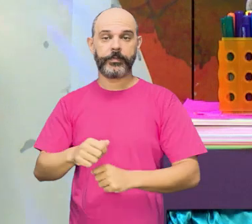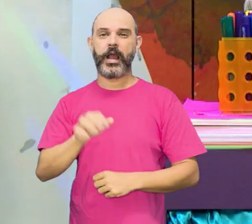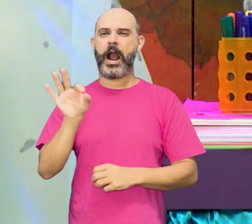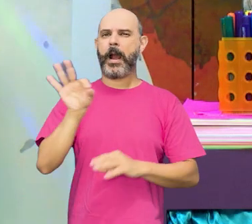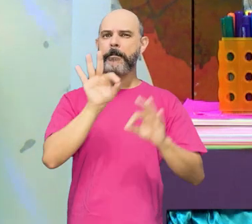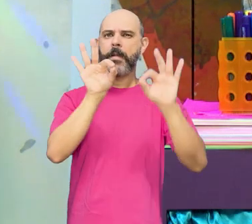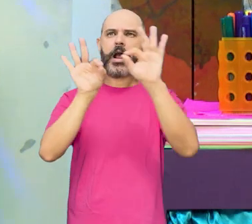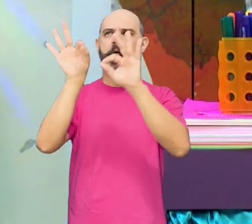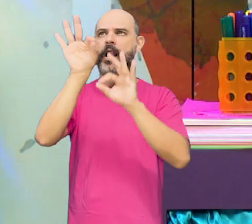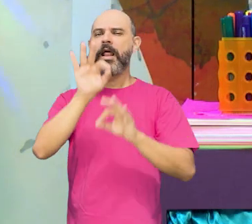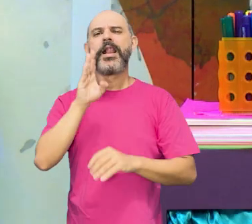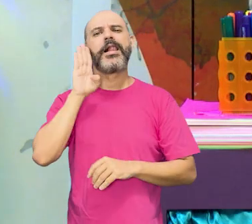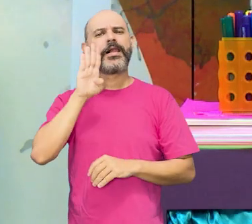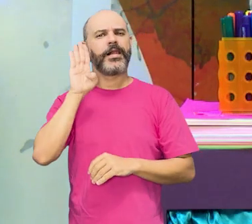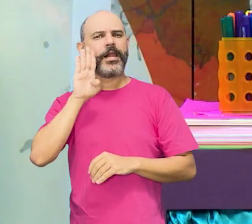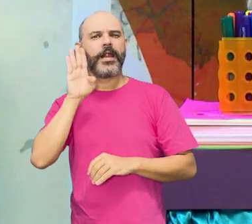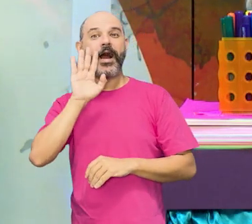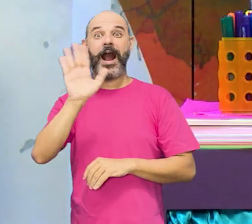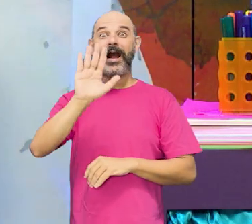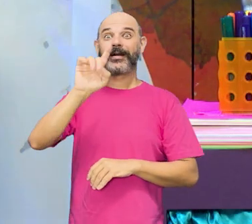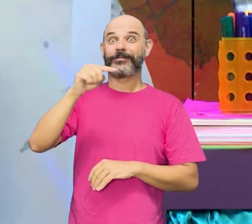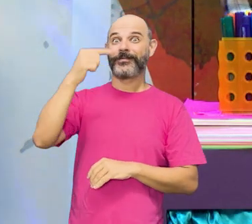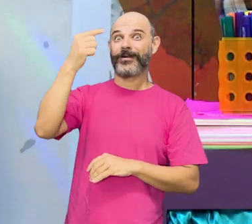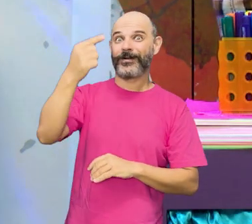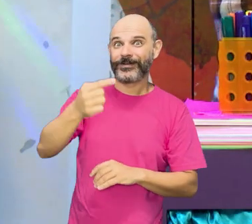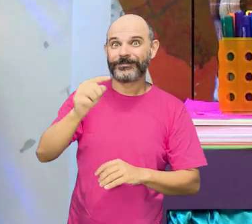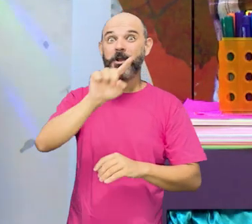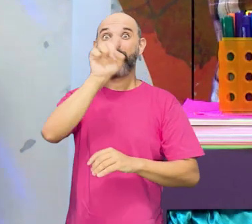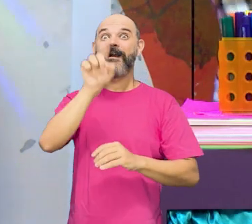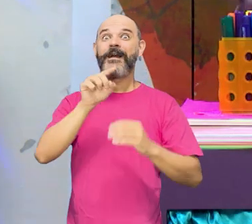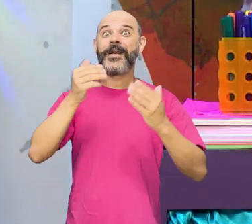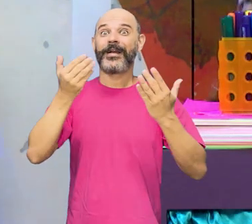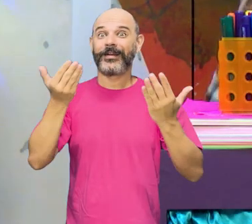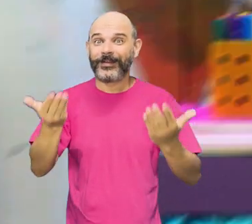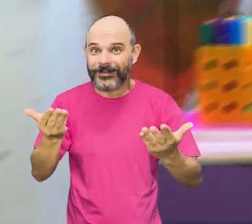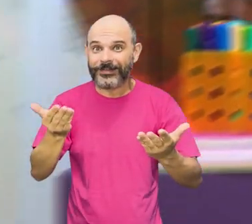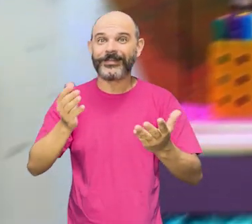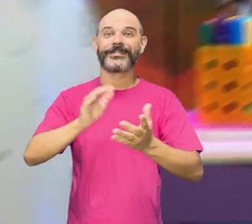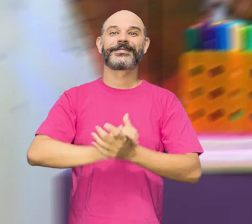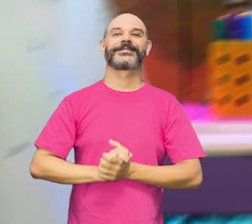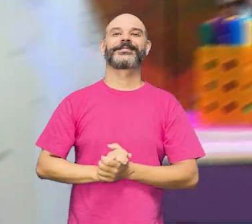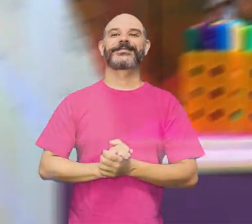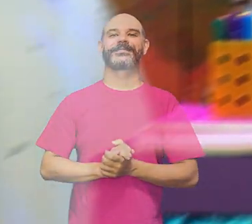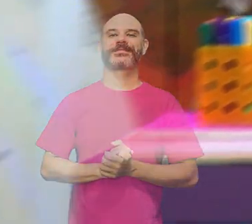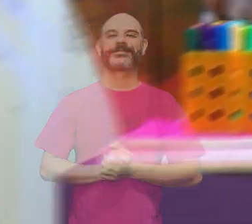planeta. Abelhas são mó legais! Uhum. Até o próximo